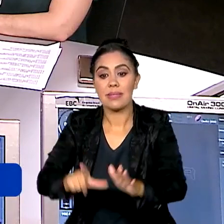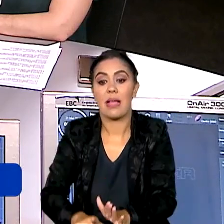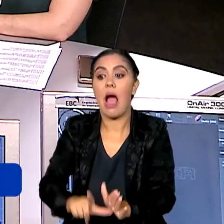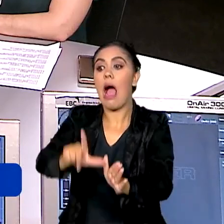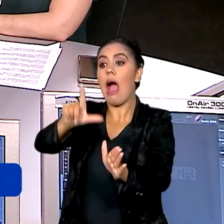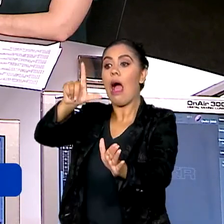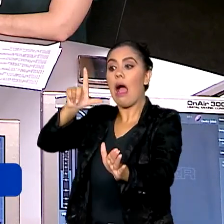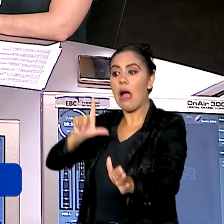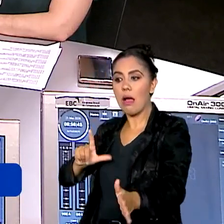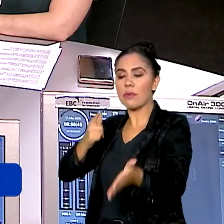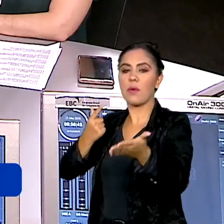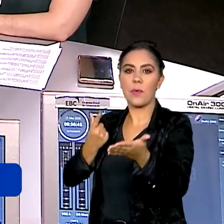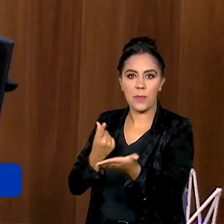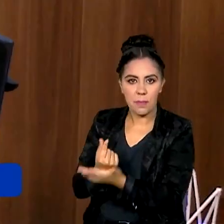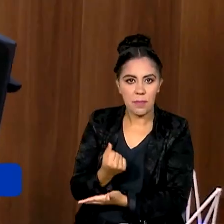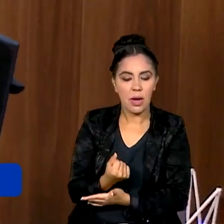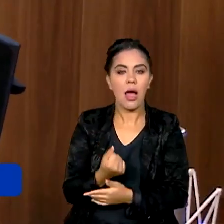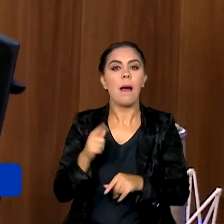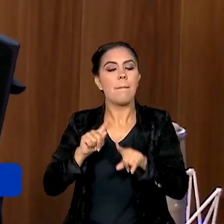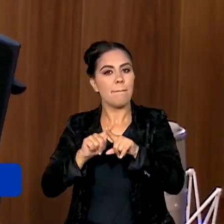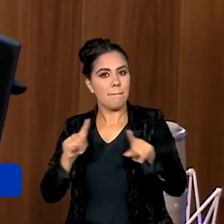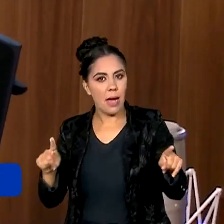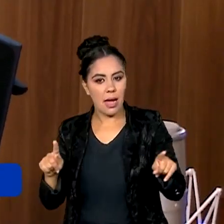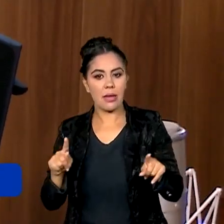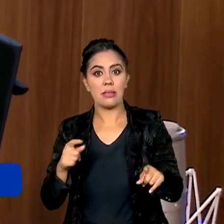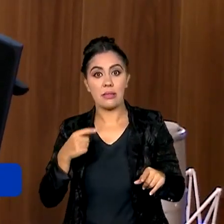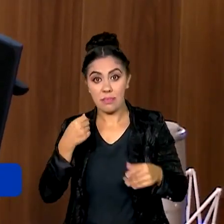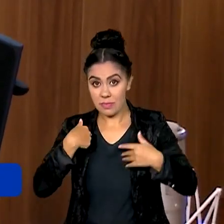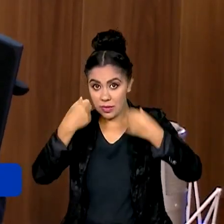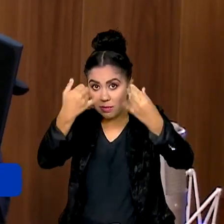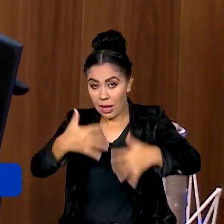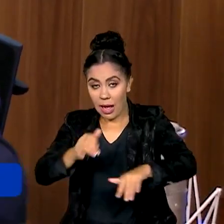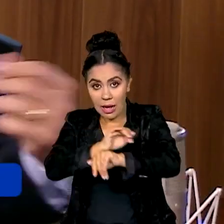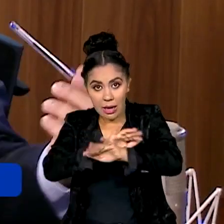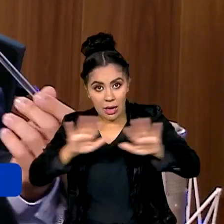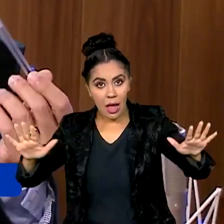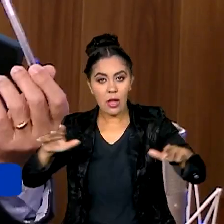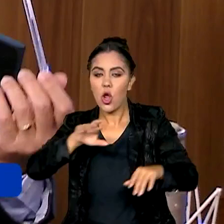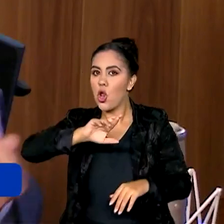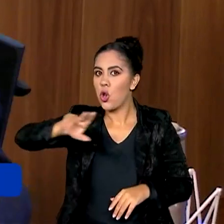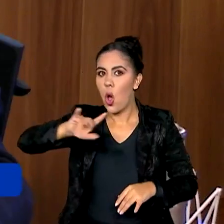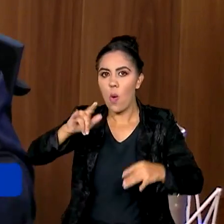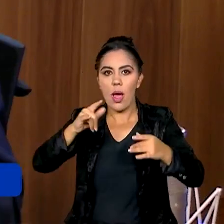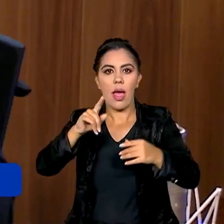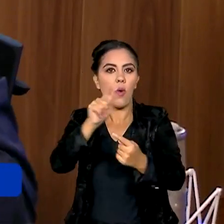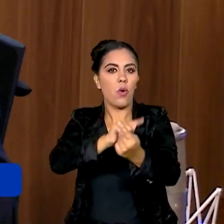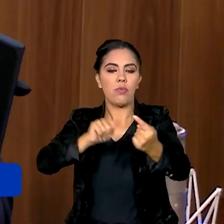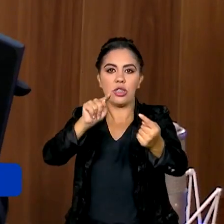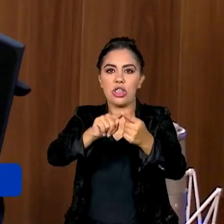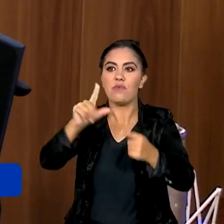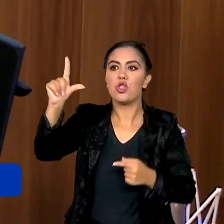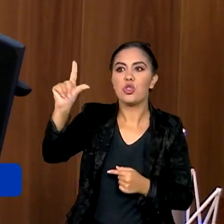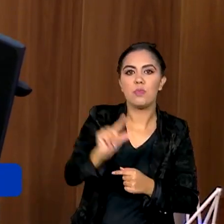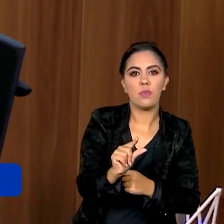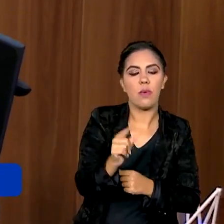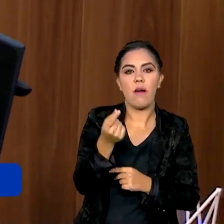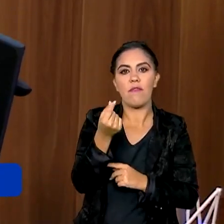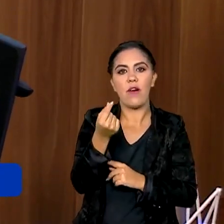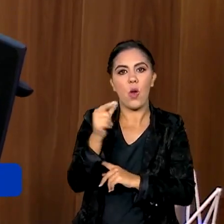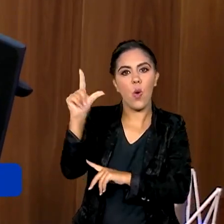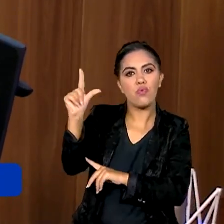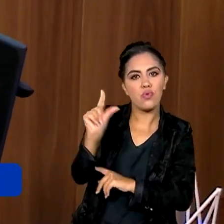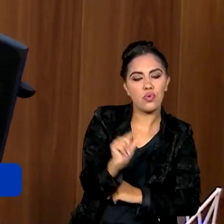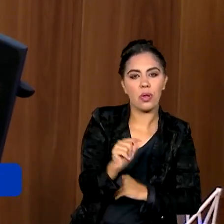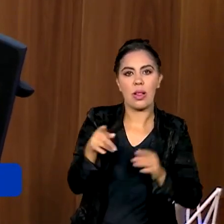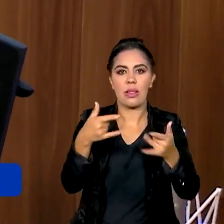aérea. Mas ele não responde, só para deixar claro, ao barateamento geral das passagens, que nós estamos trabalhando com várias frentes,